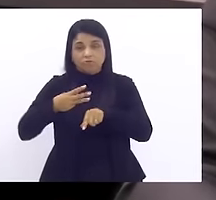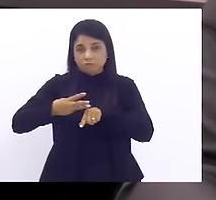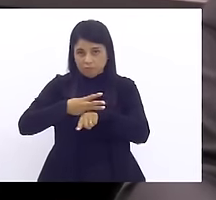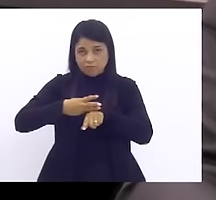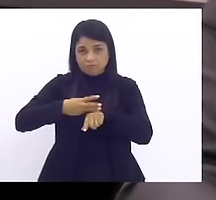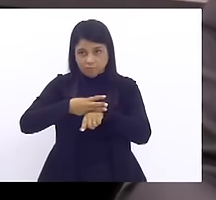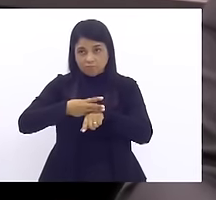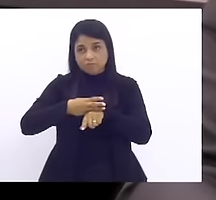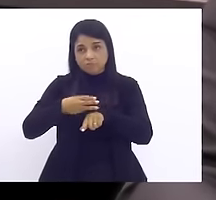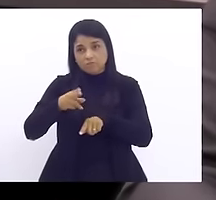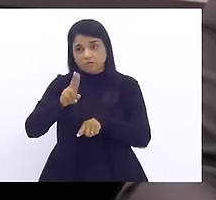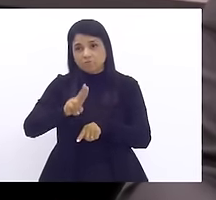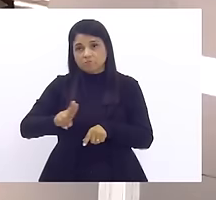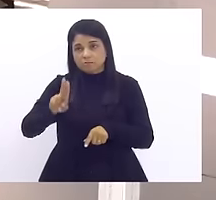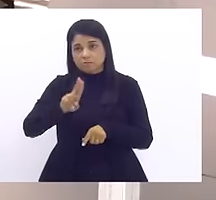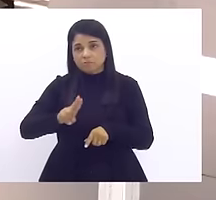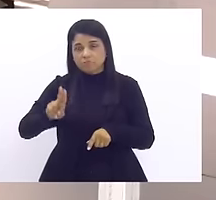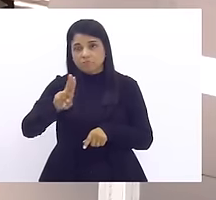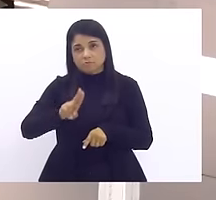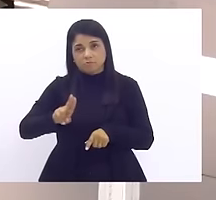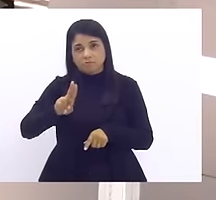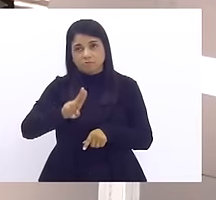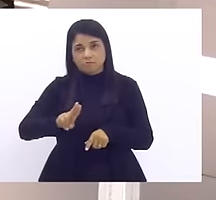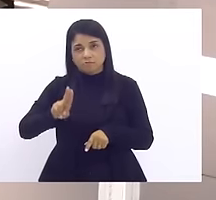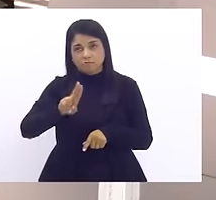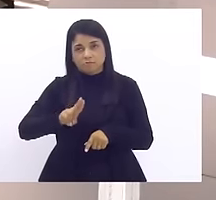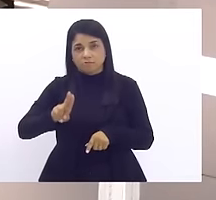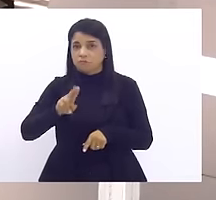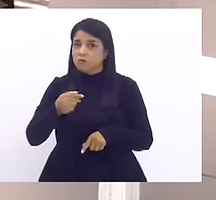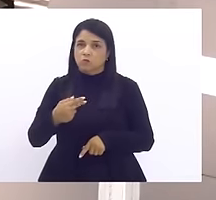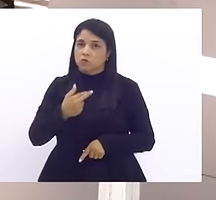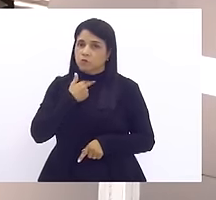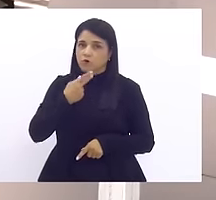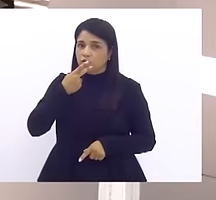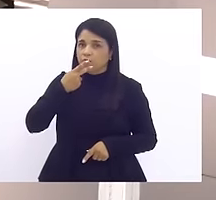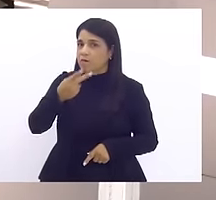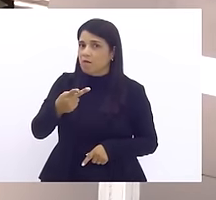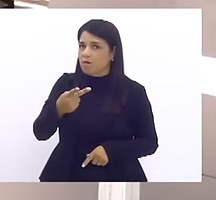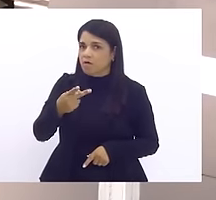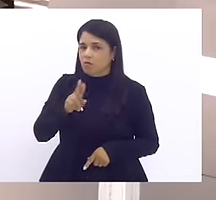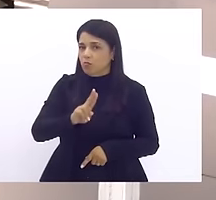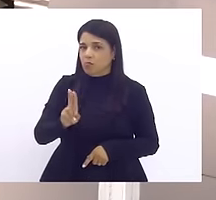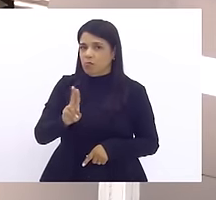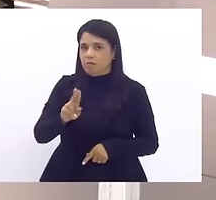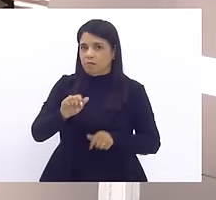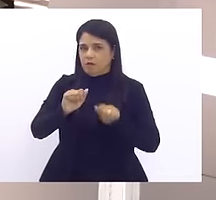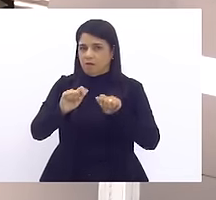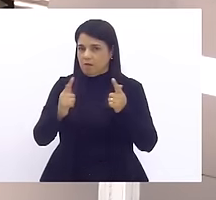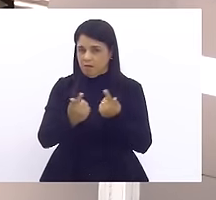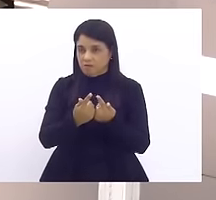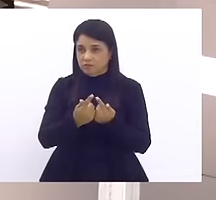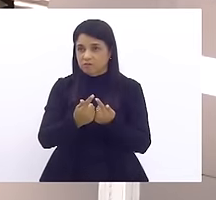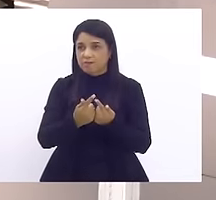utilizam também não podem falar em nome da alerj mas utilizam insígnias da alerj